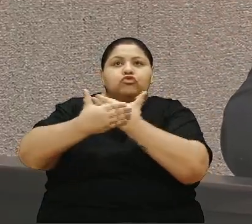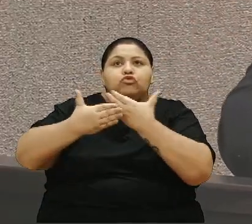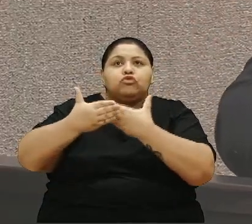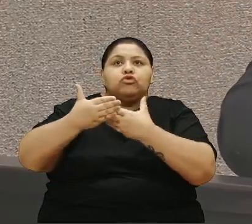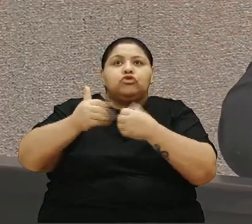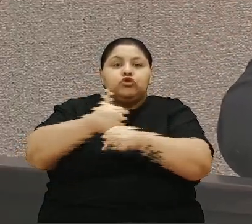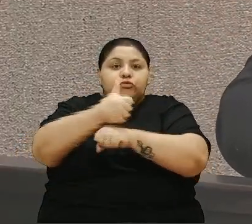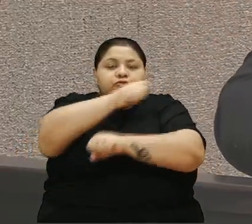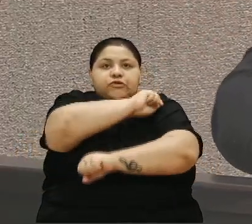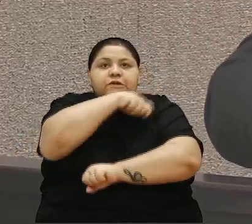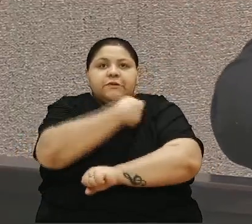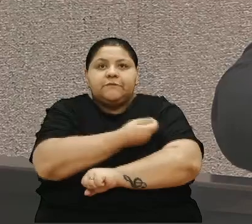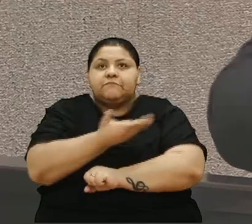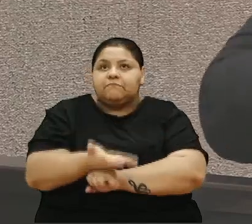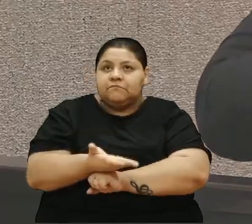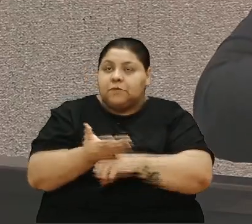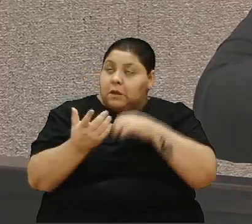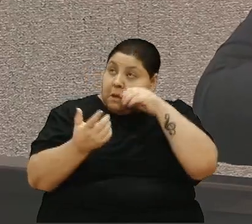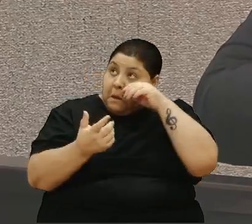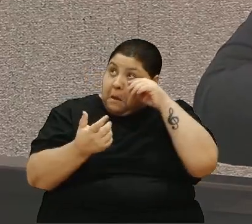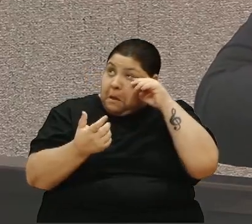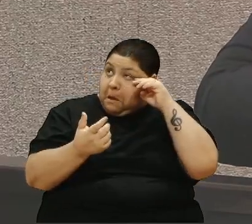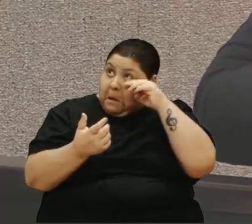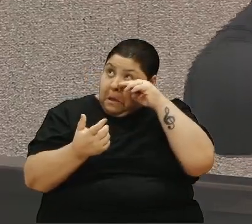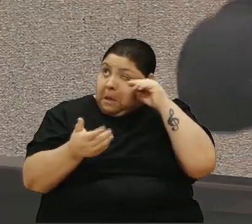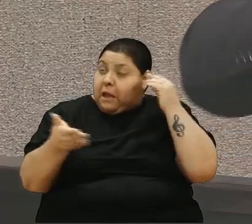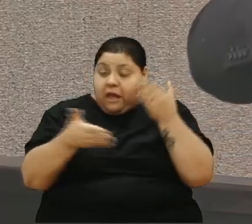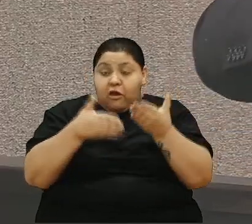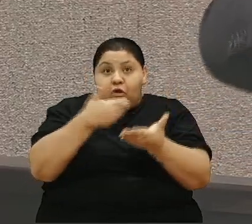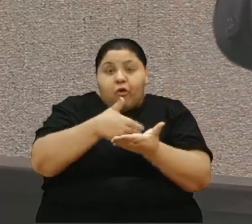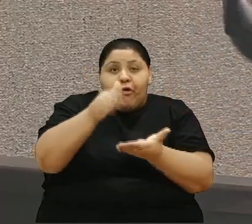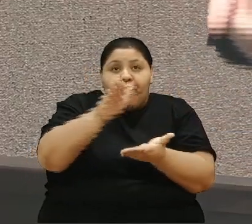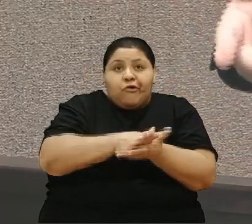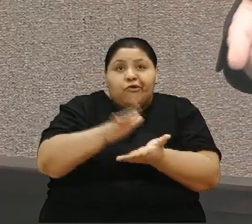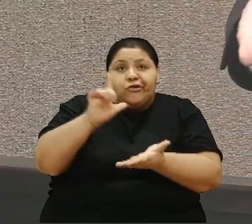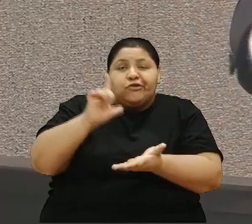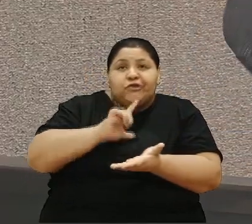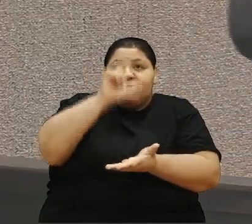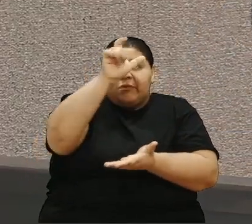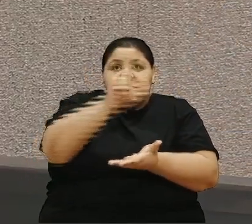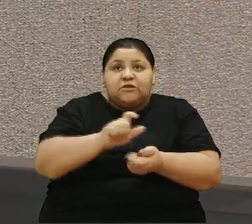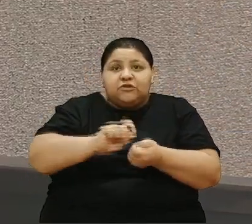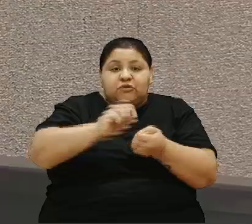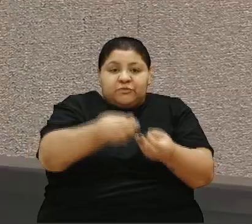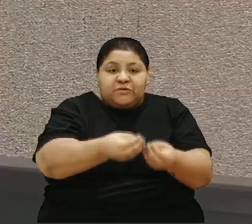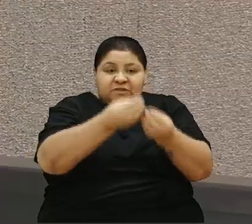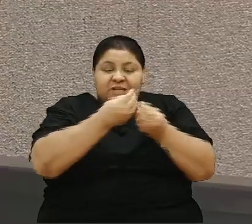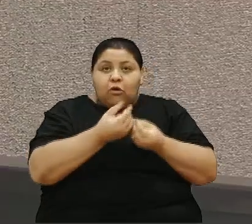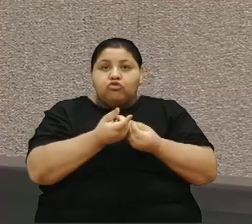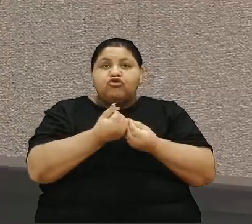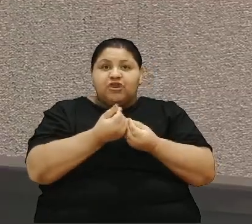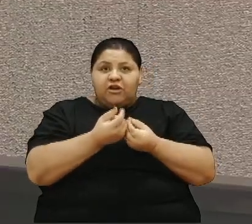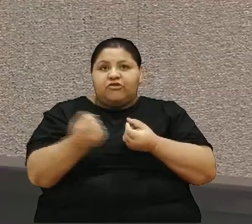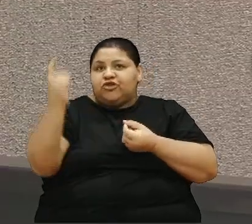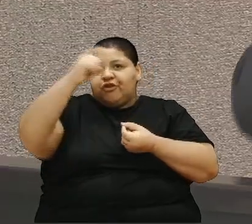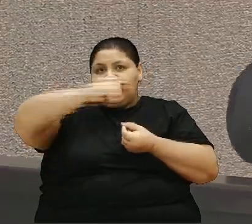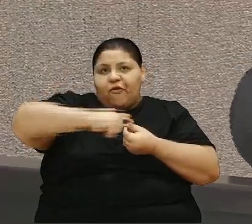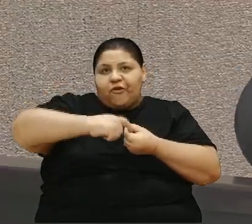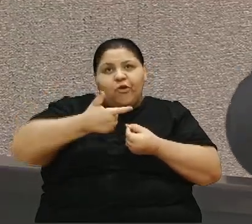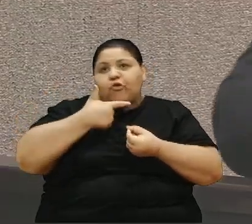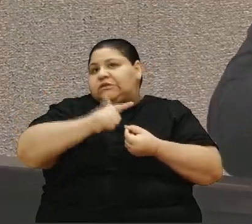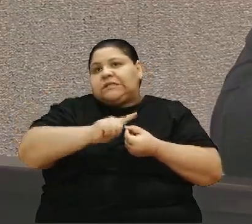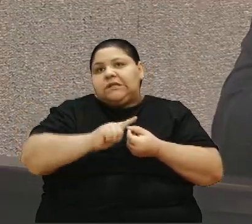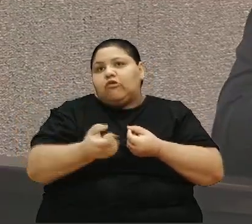fiscalização do RecPay. Então é impressionante. Eu já tomei multa por isso, por não ter alguém para fazer o troco para mim, ter o dinheiro só em espécie e não